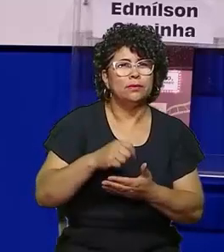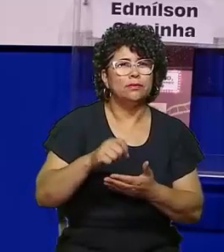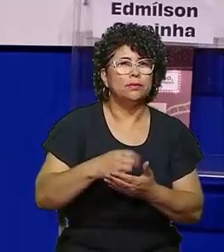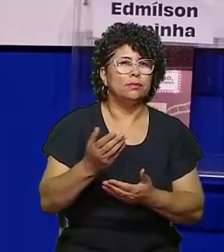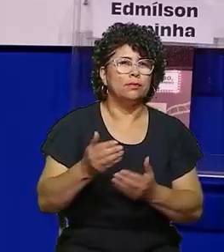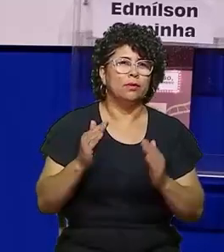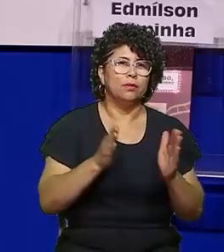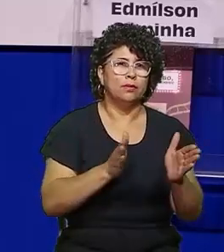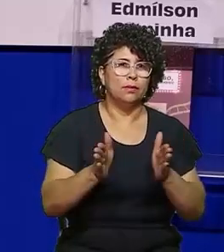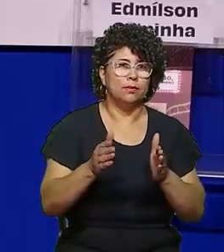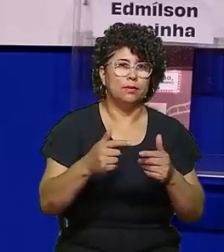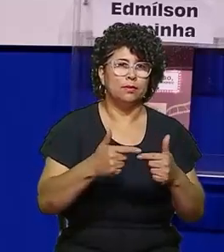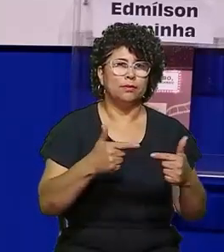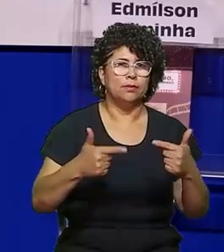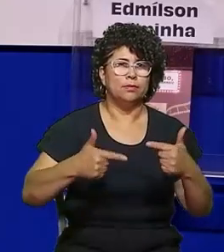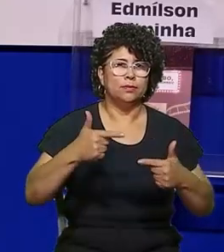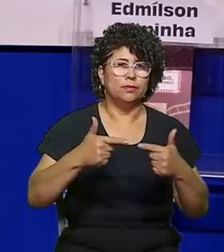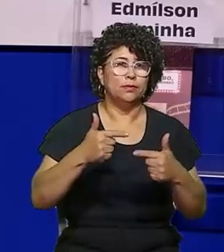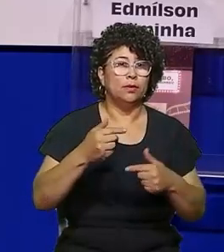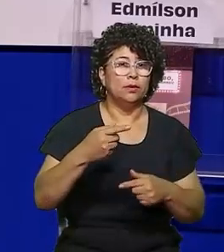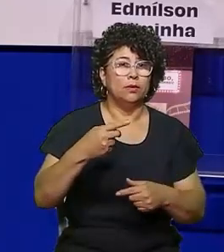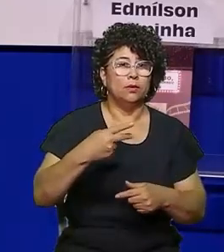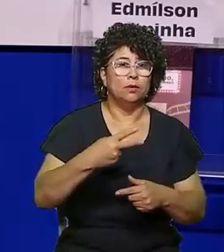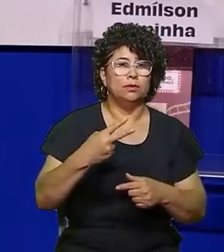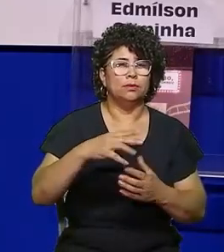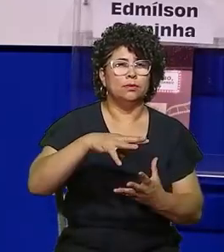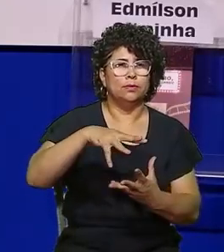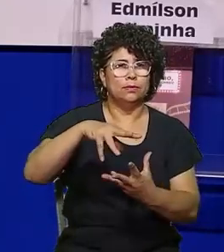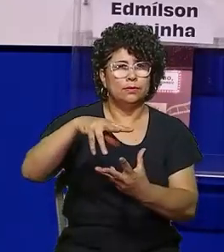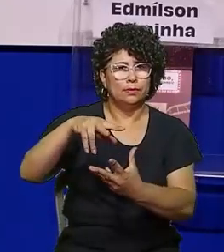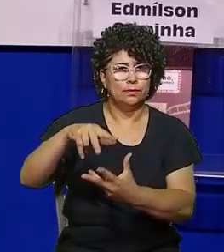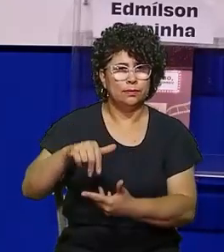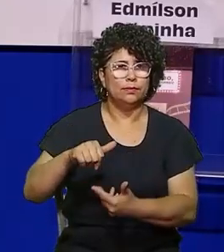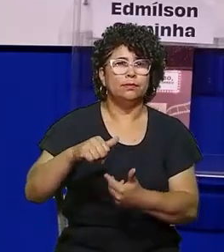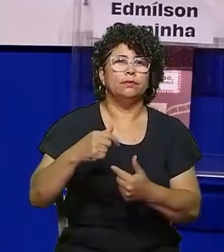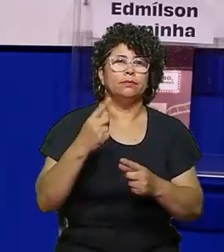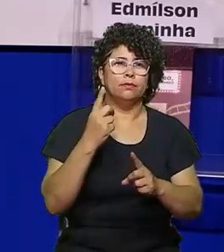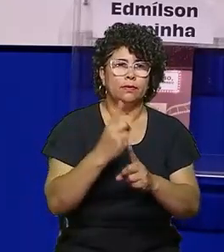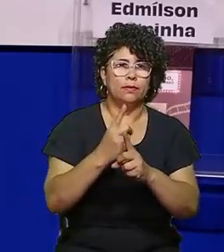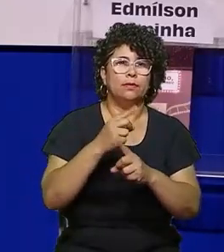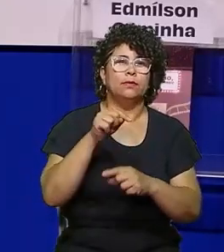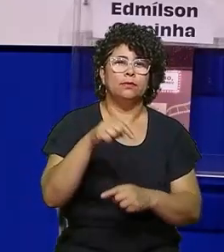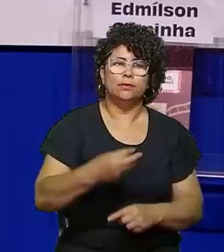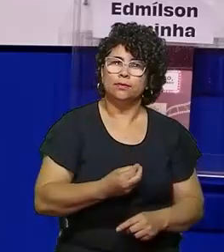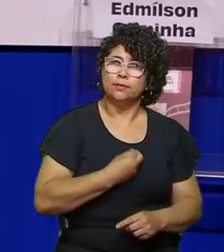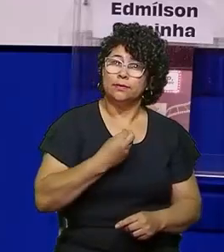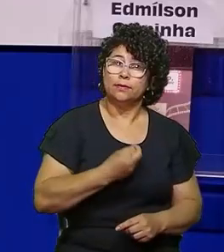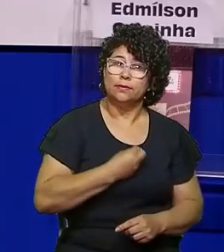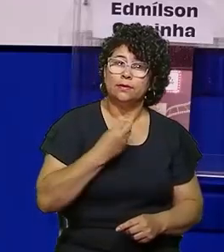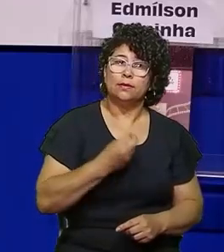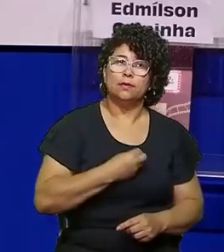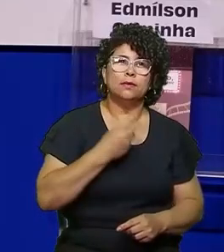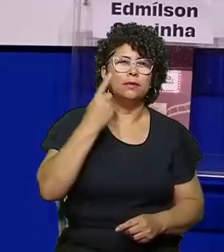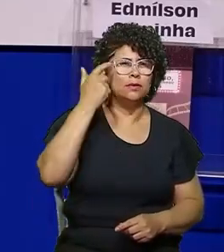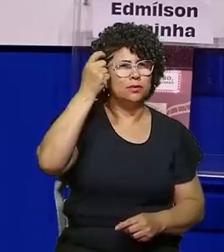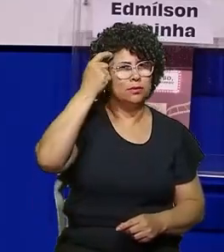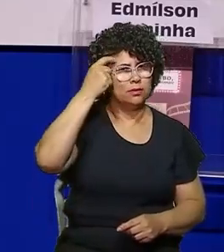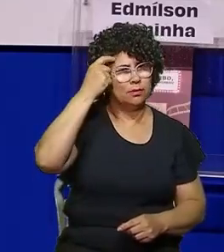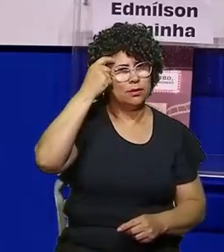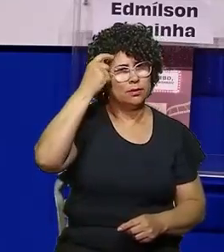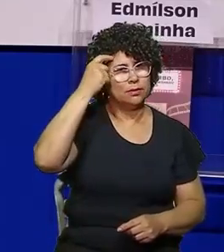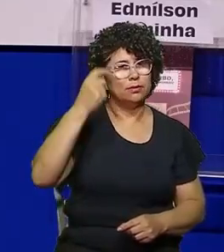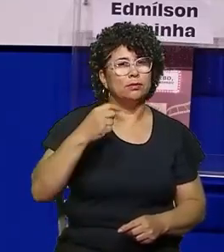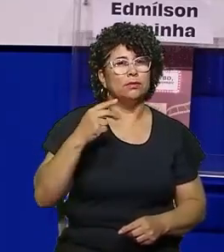Mundial, as preocupações em tom reinante são identificadas em muitos de seus poemas através da consciência e do modo pessoal de ser de